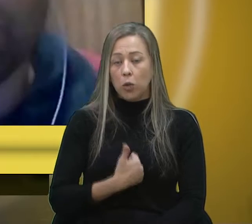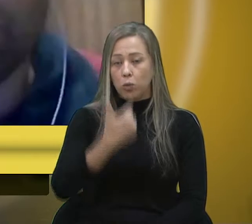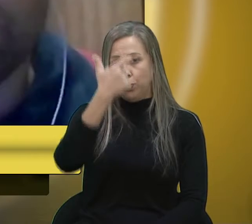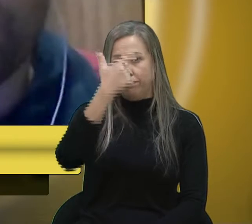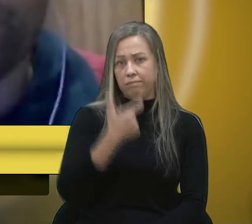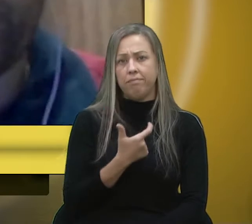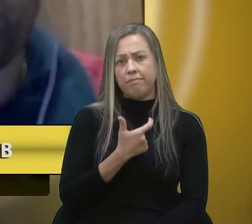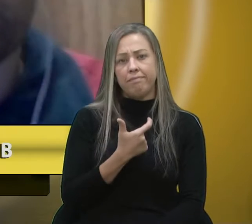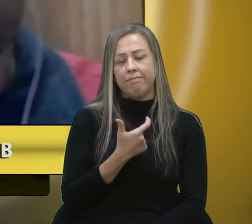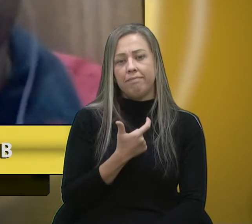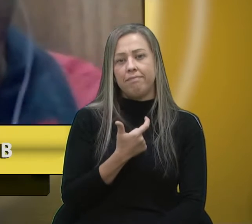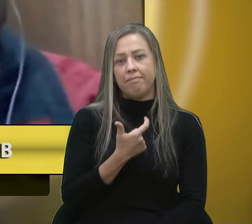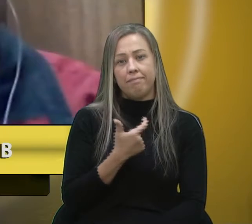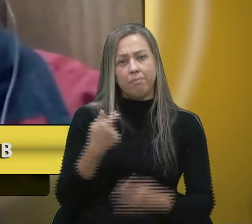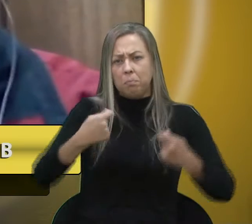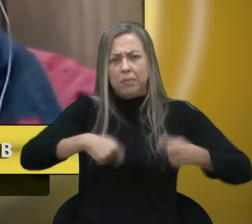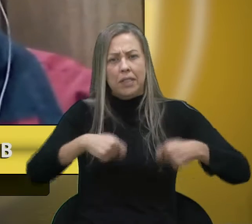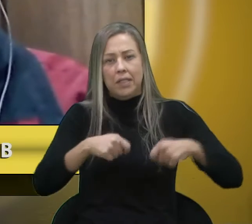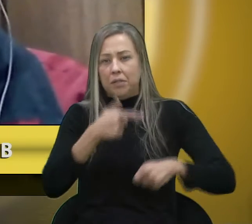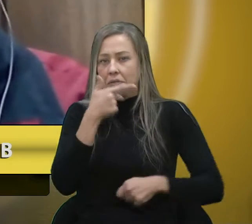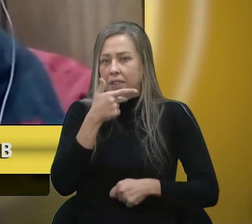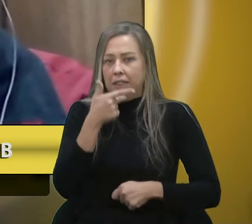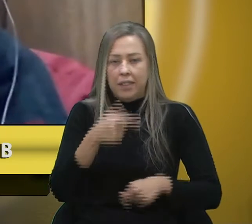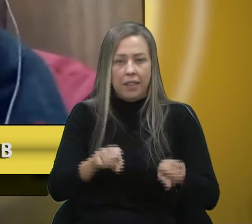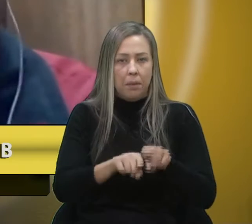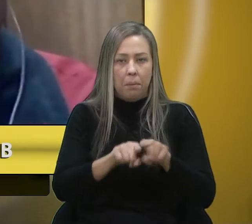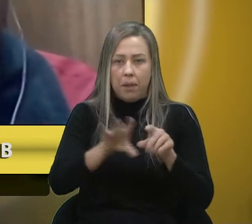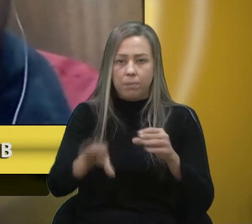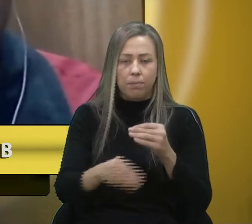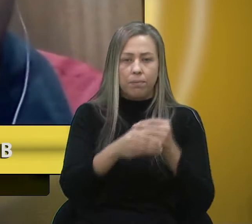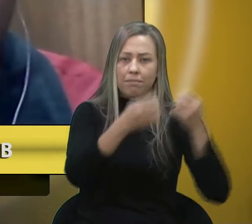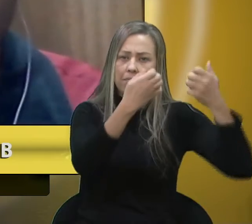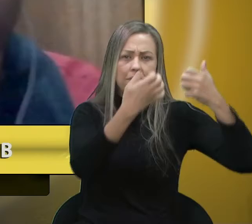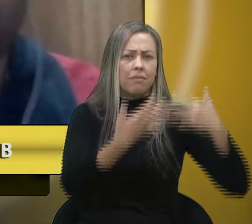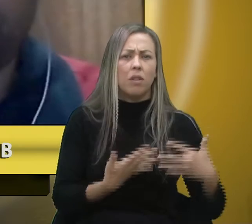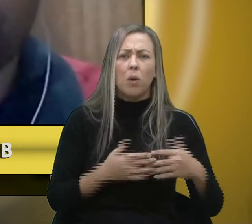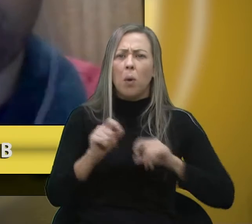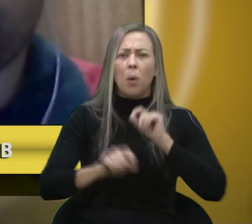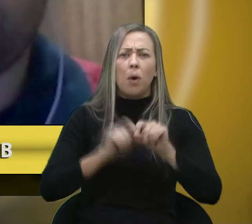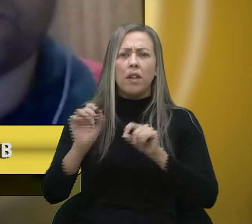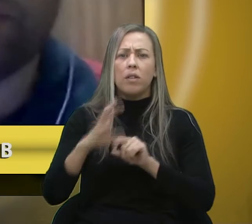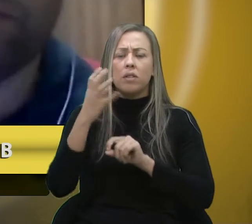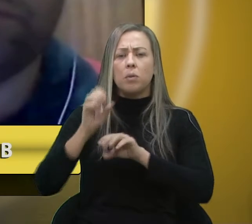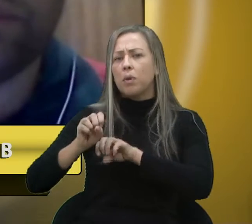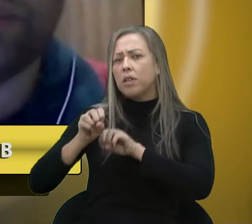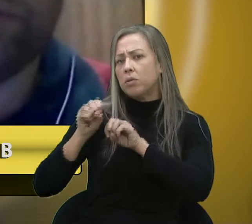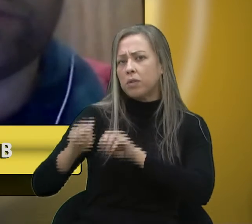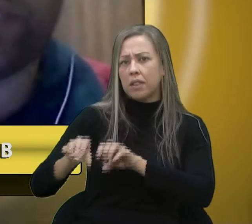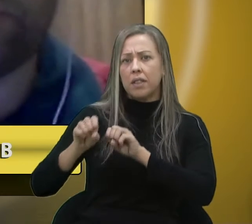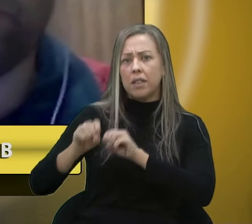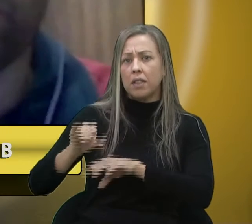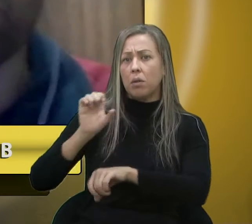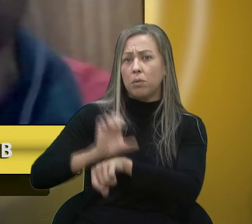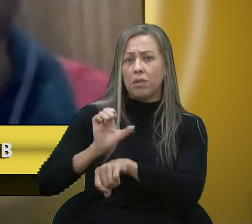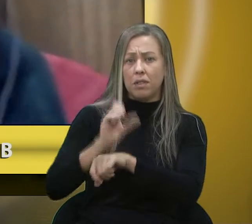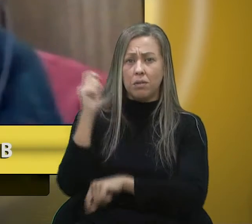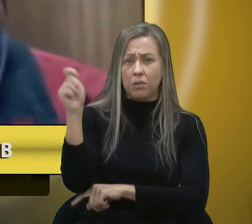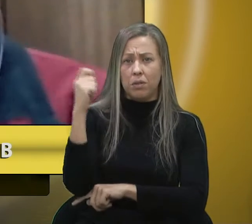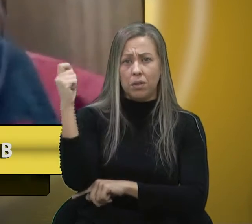eu não poderia deixar de falar sobre o que está acontecendo com a educação no estado do Rio Grande do